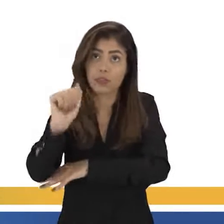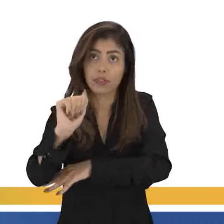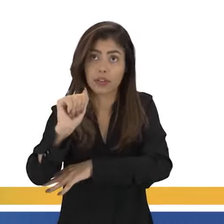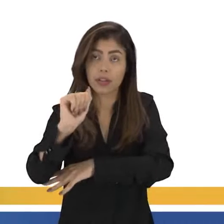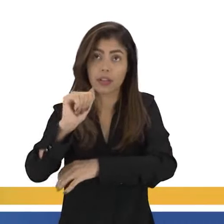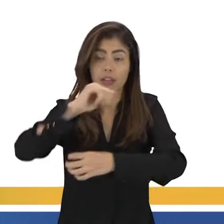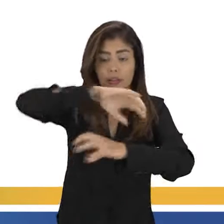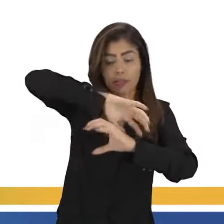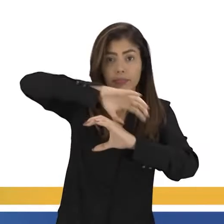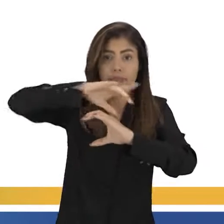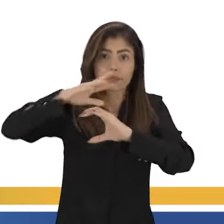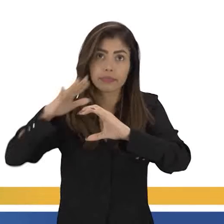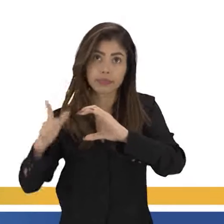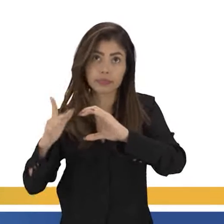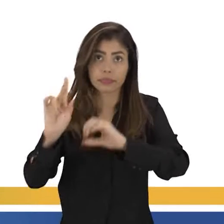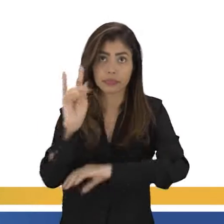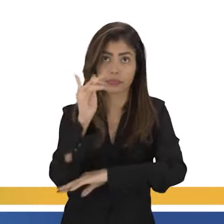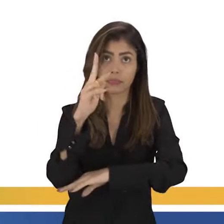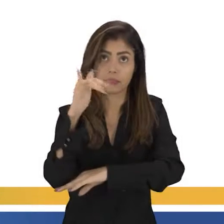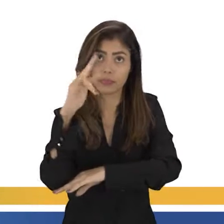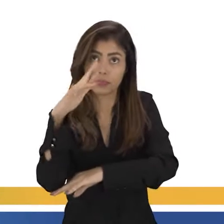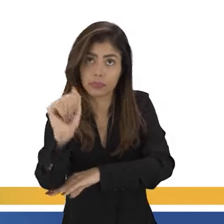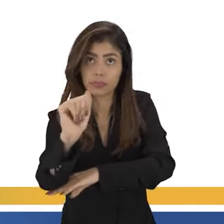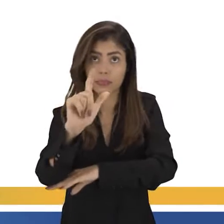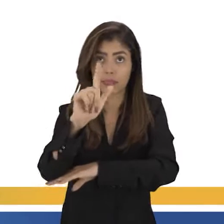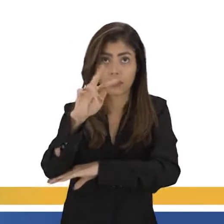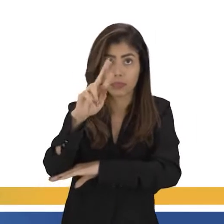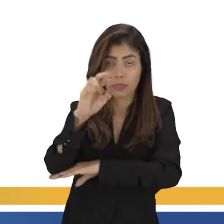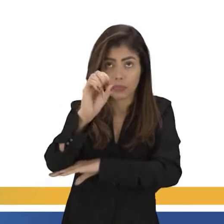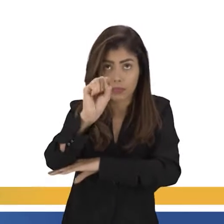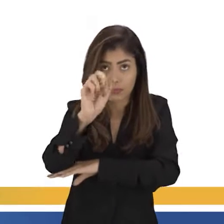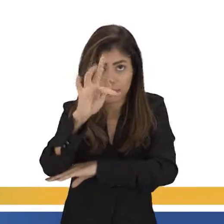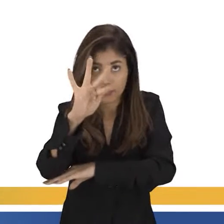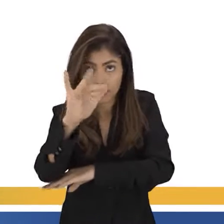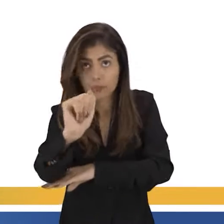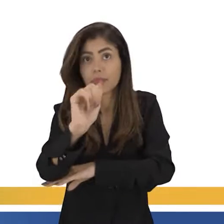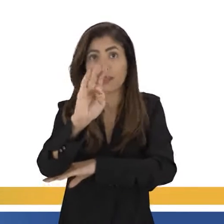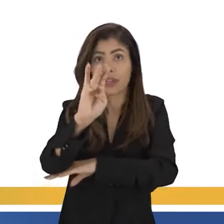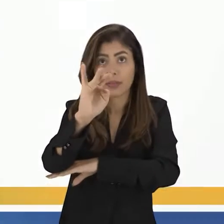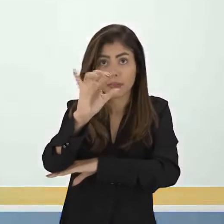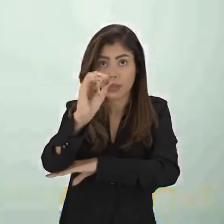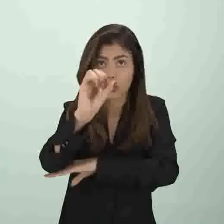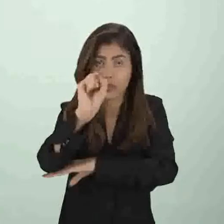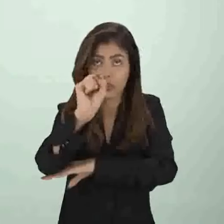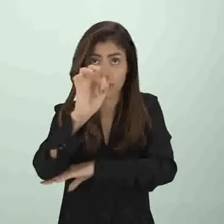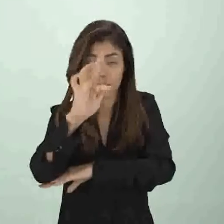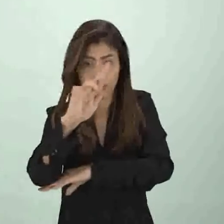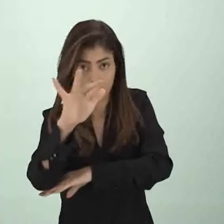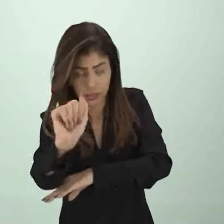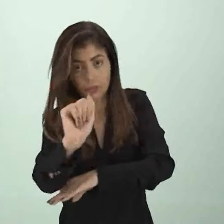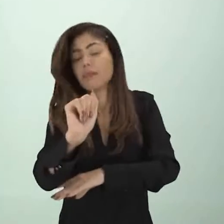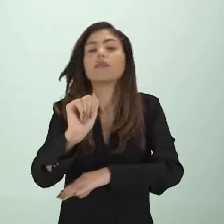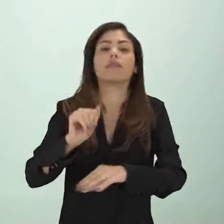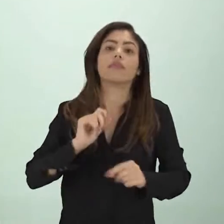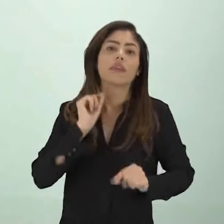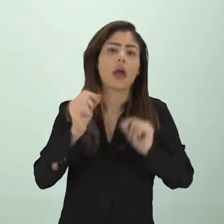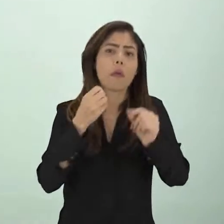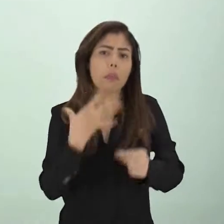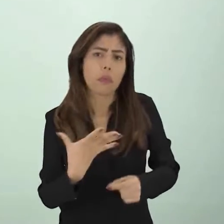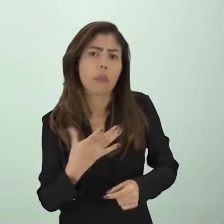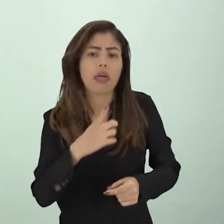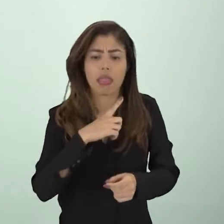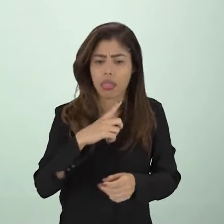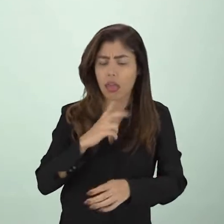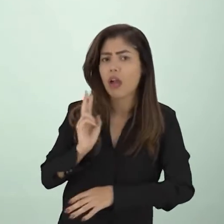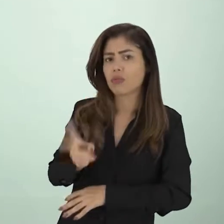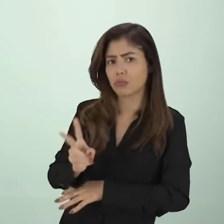flua pela atmosfera, hidrosfera, litosfera e biosfera. Bom, gente, para que ocorra